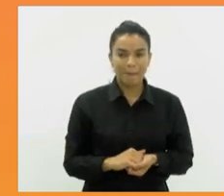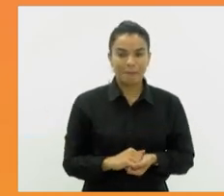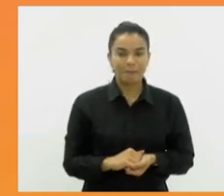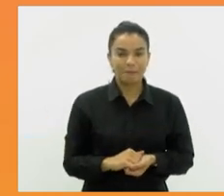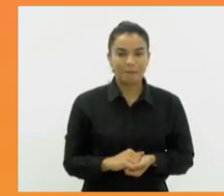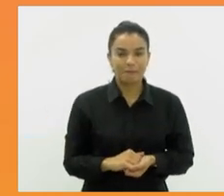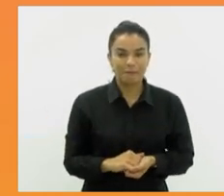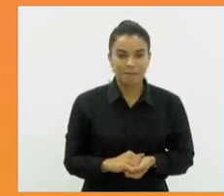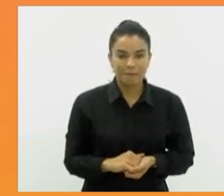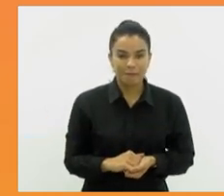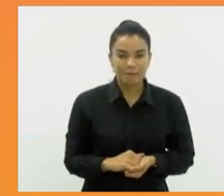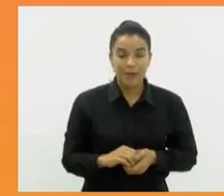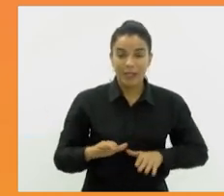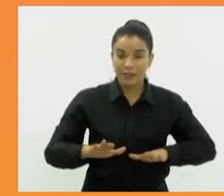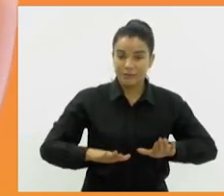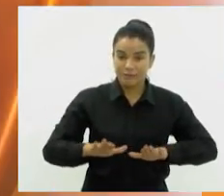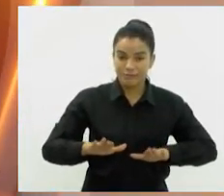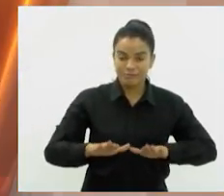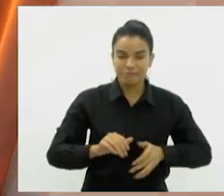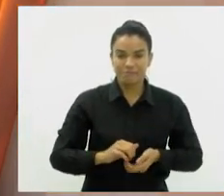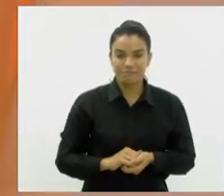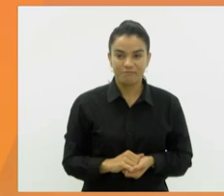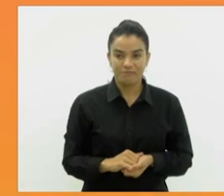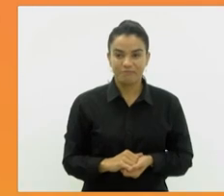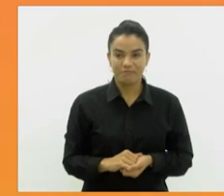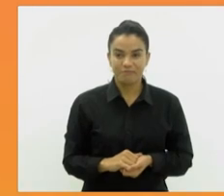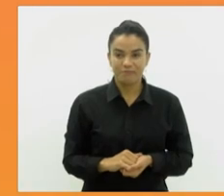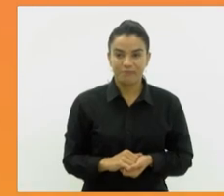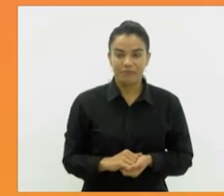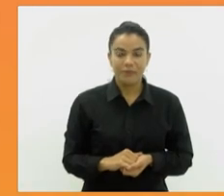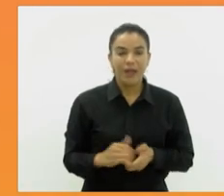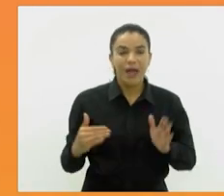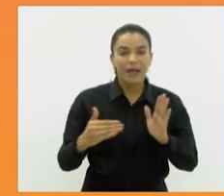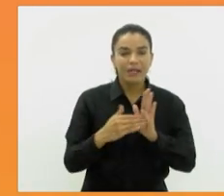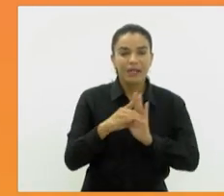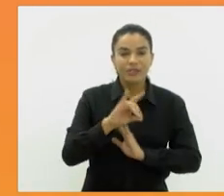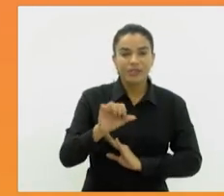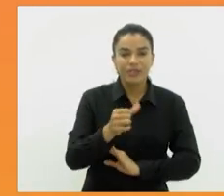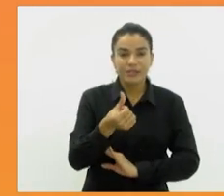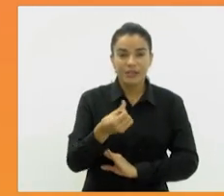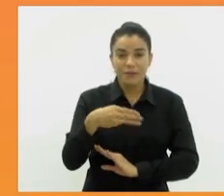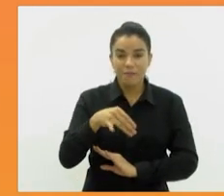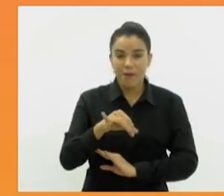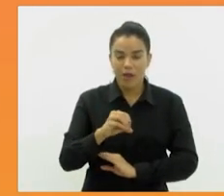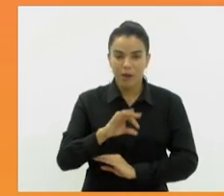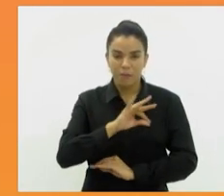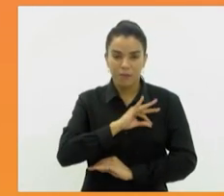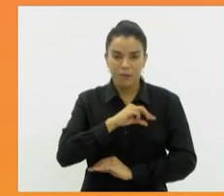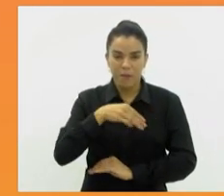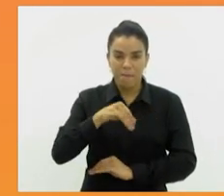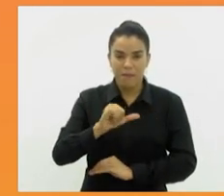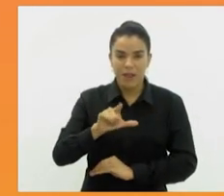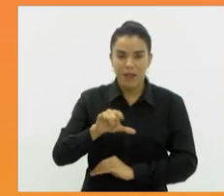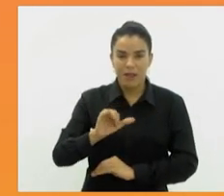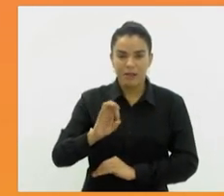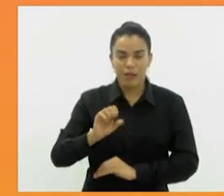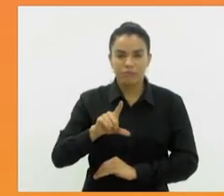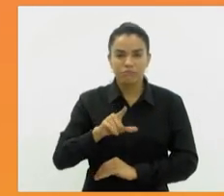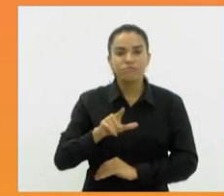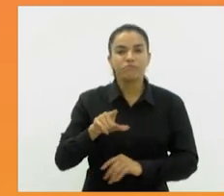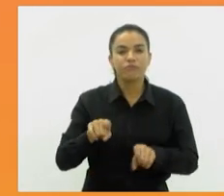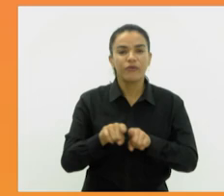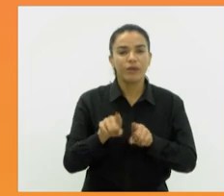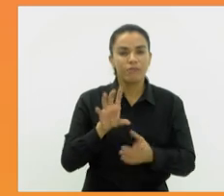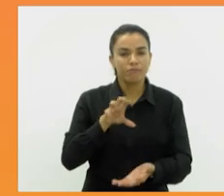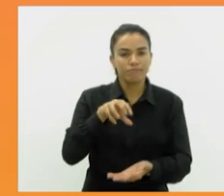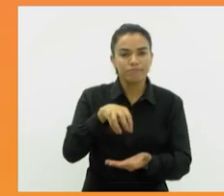5677 em jacaré Paguá até o dia 6 de maio a polícia do Rio vai manter uma operação especial em